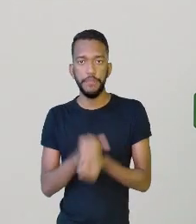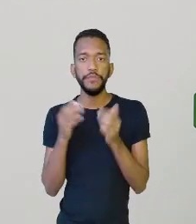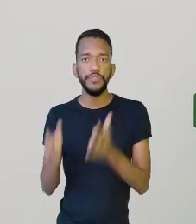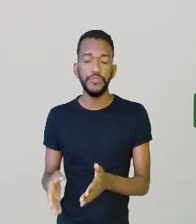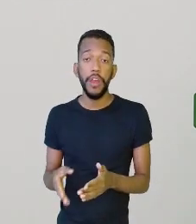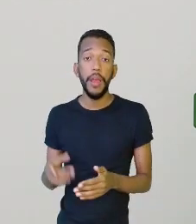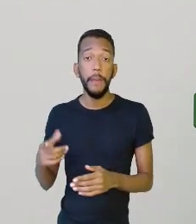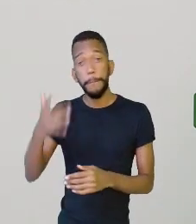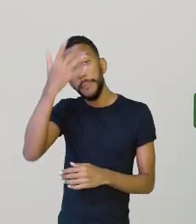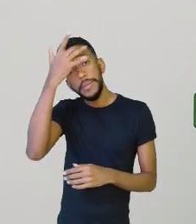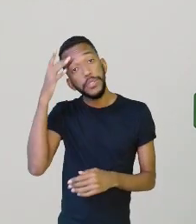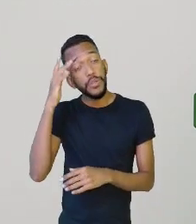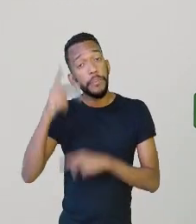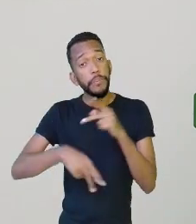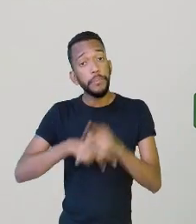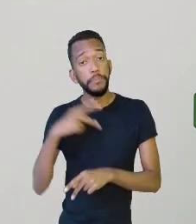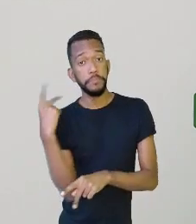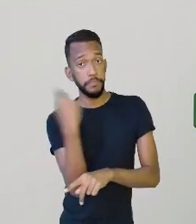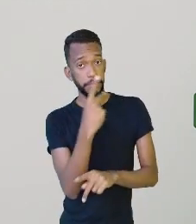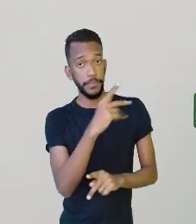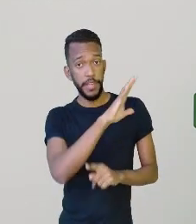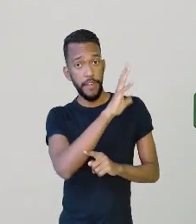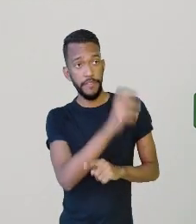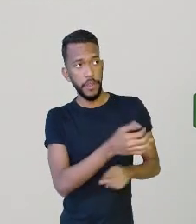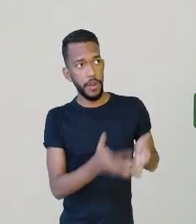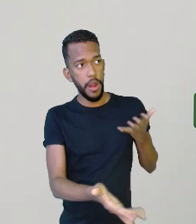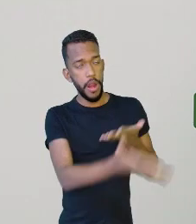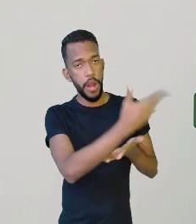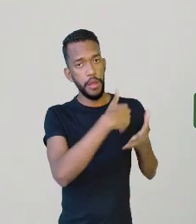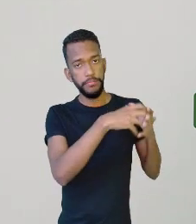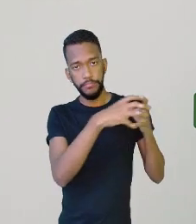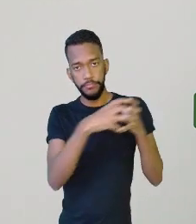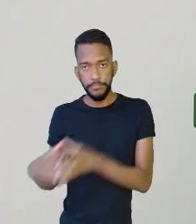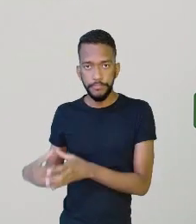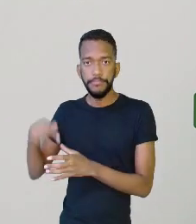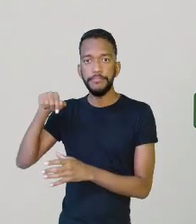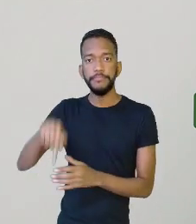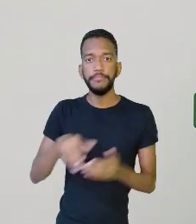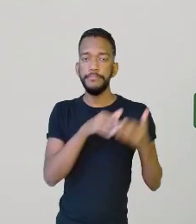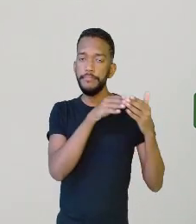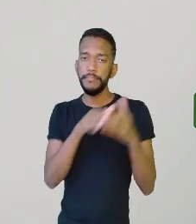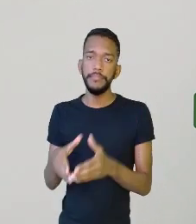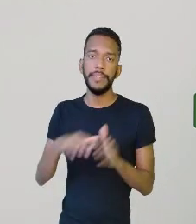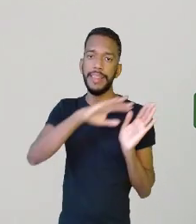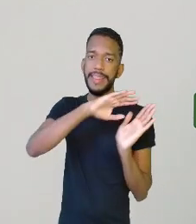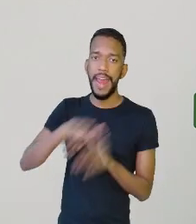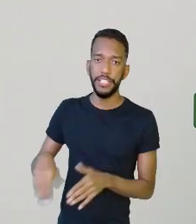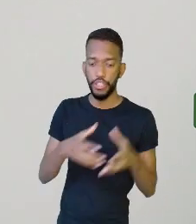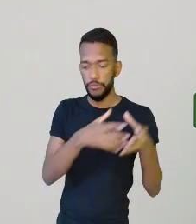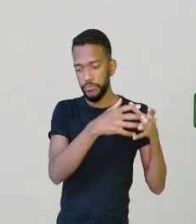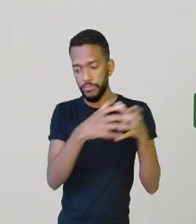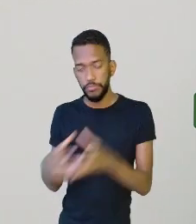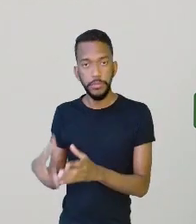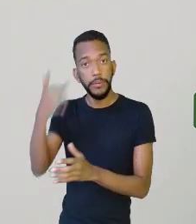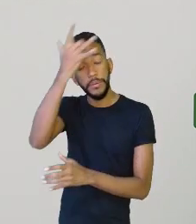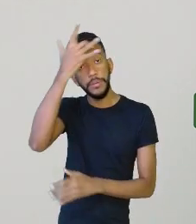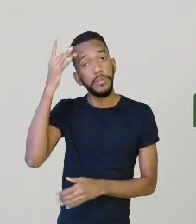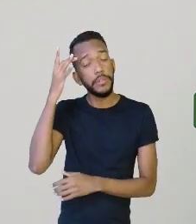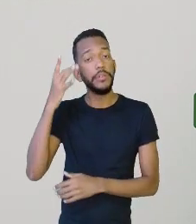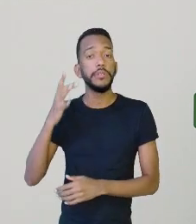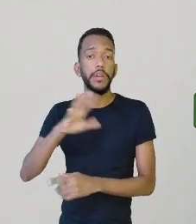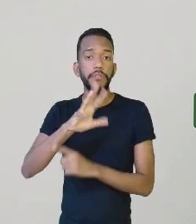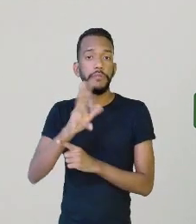povos que eram escravizados no continente africano que vinham para cá, povos escravizados, os africanos e